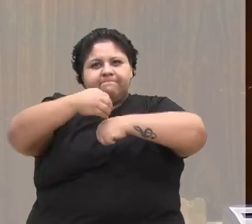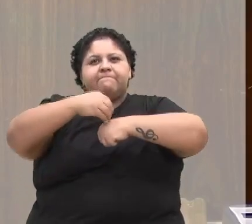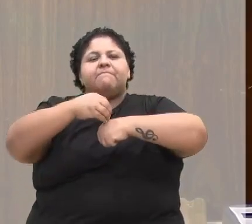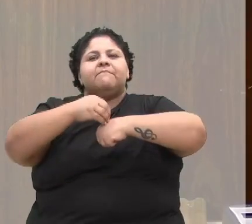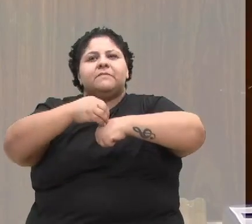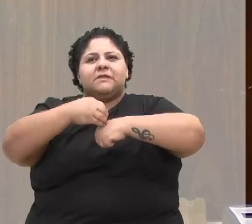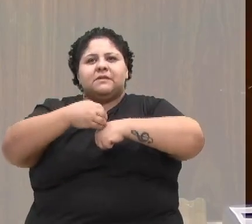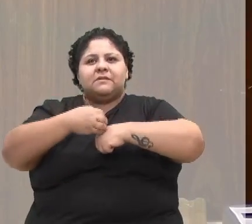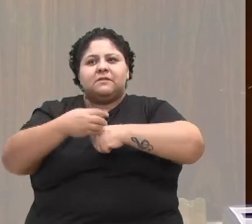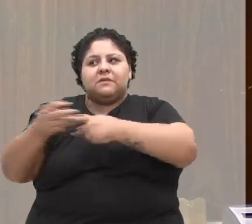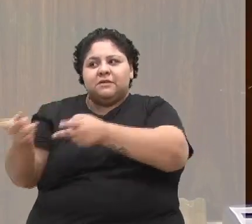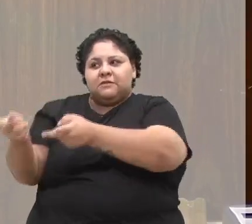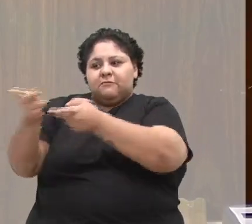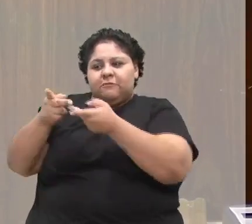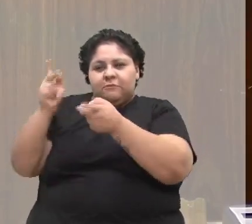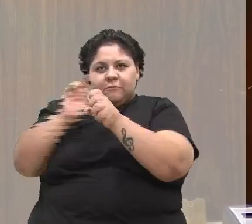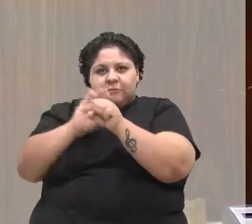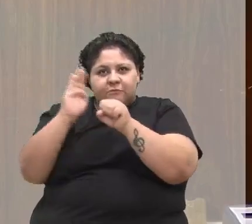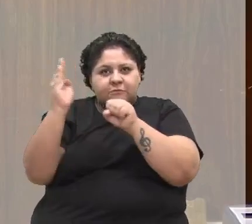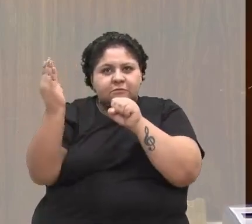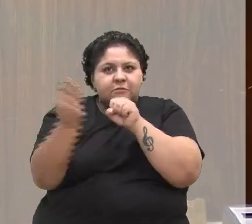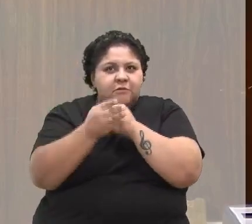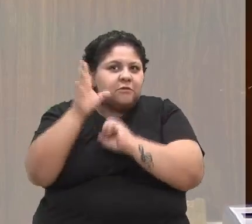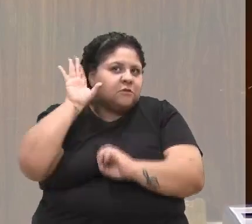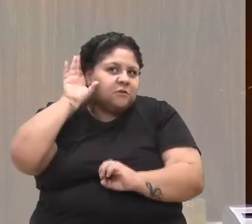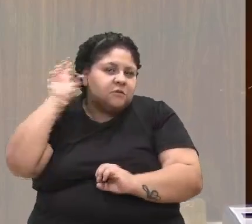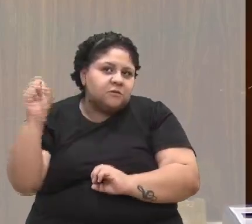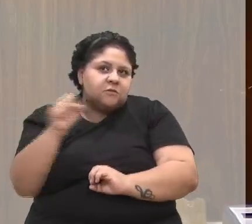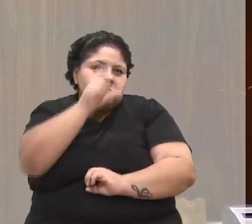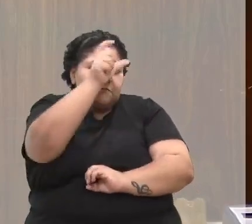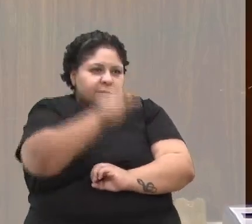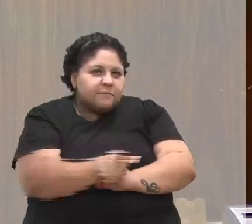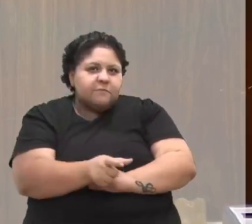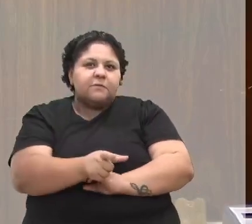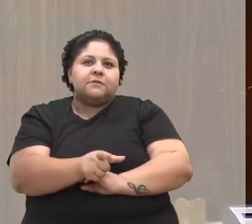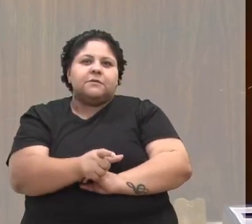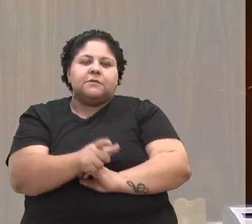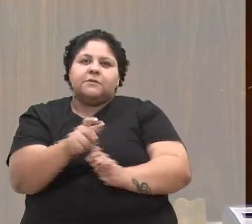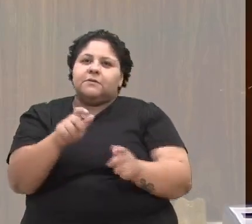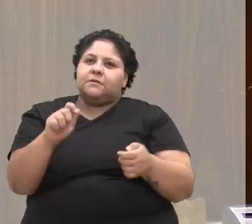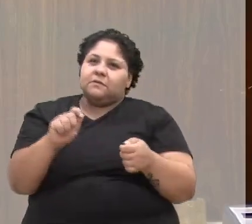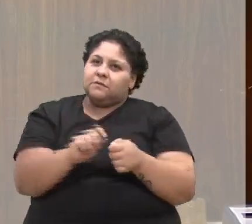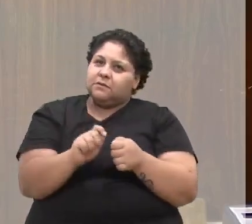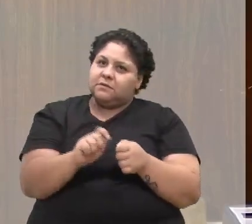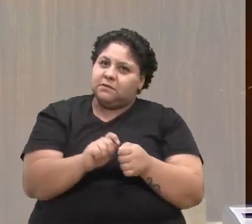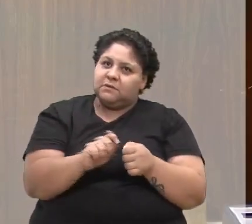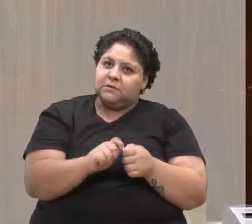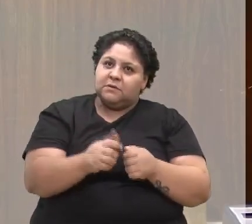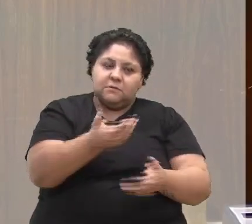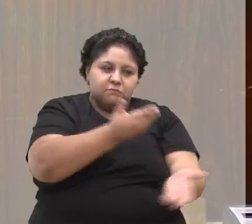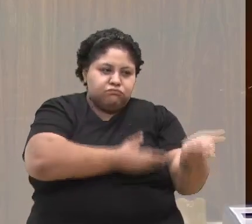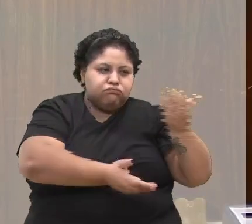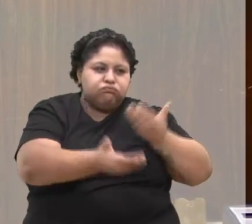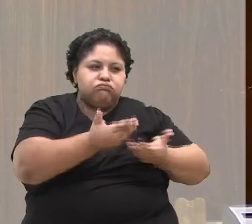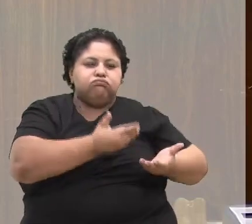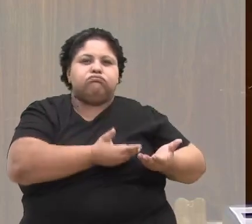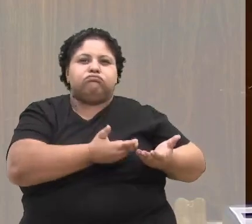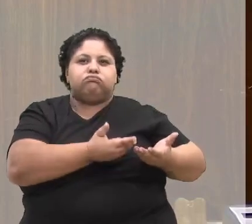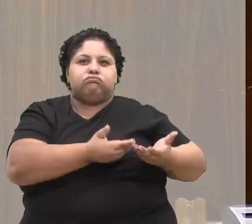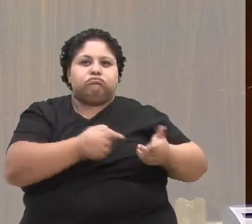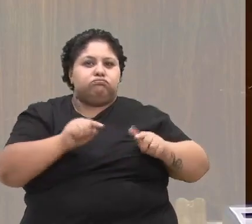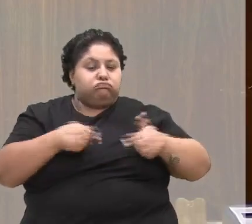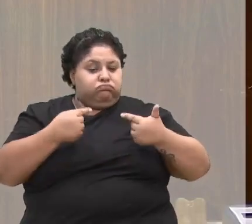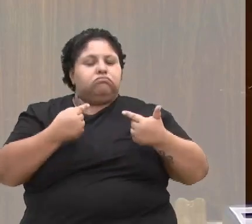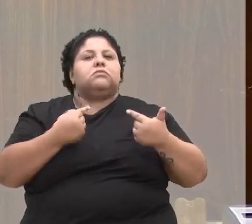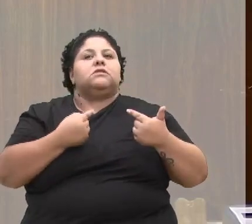irão visitar os bairros para ouvir os moradores, para fazer o atendimento a essas reivindicações que,